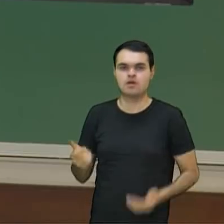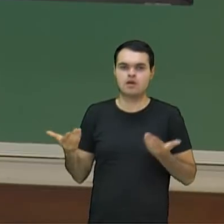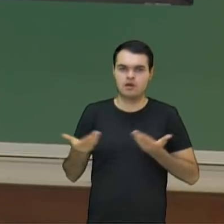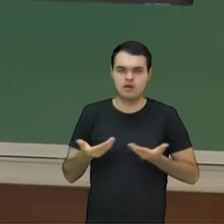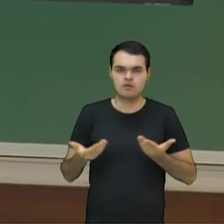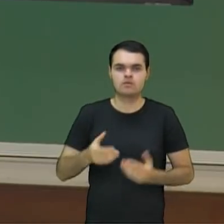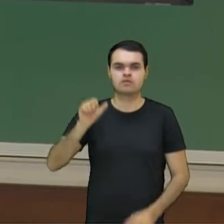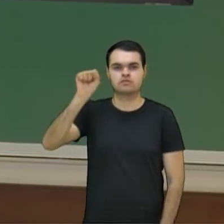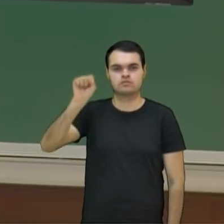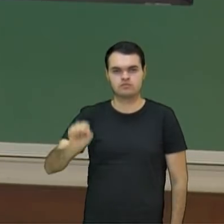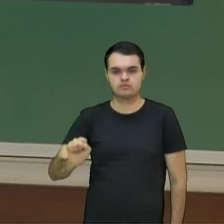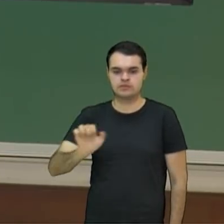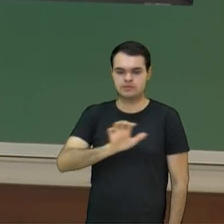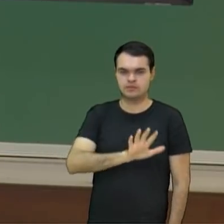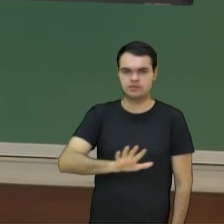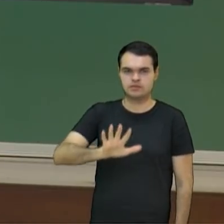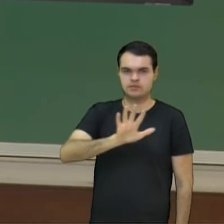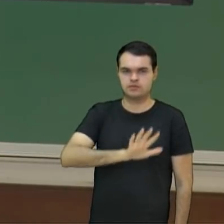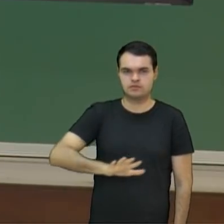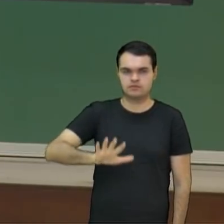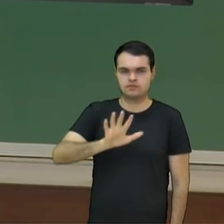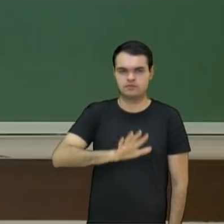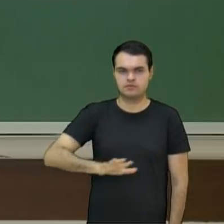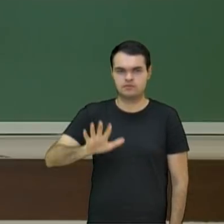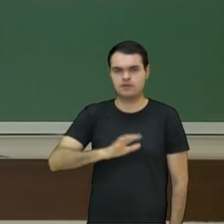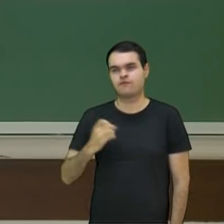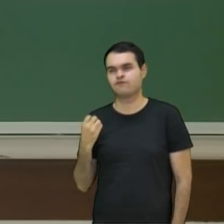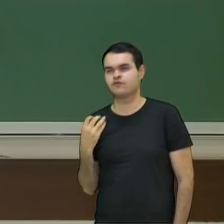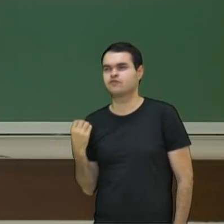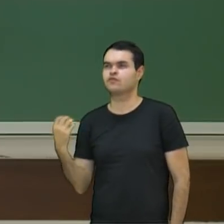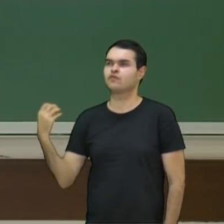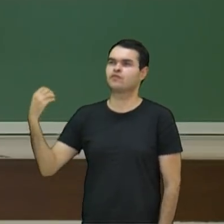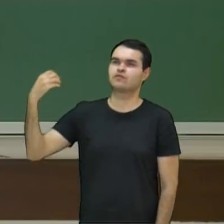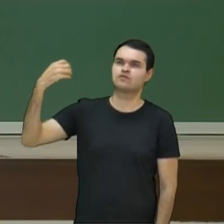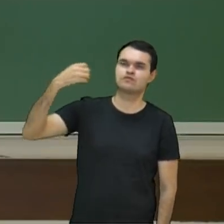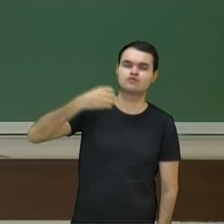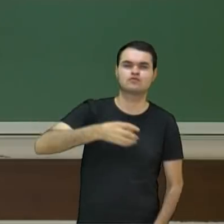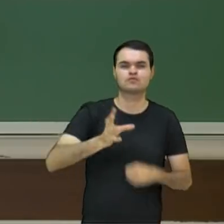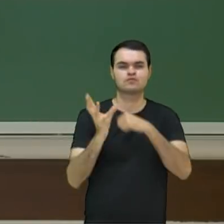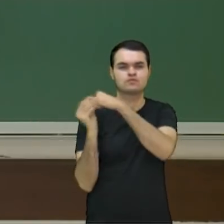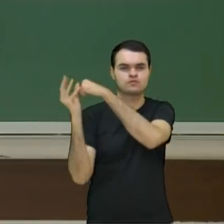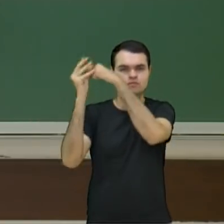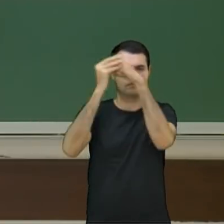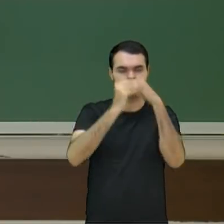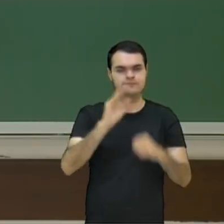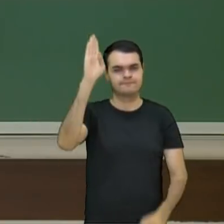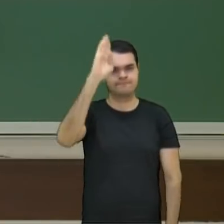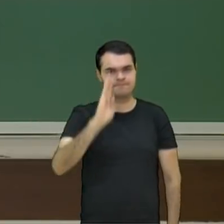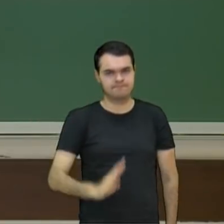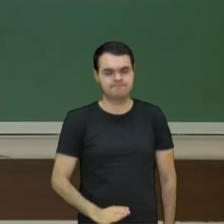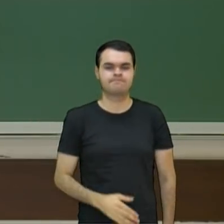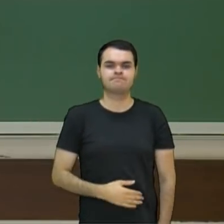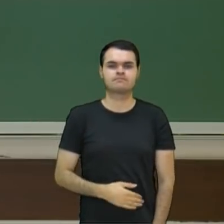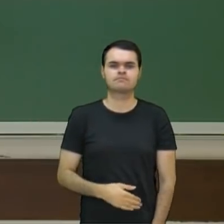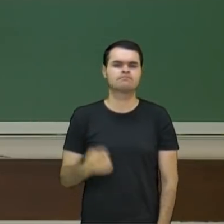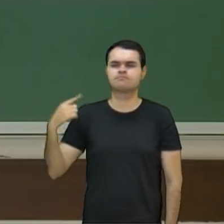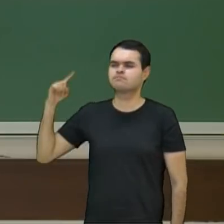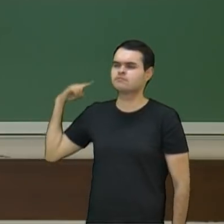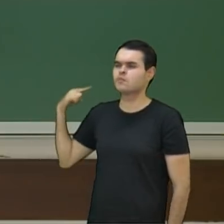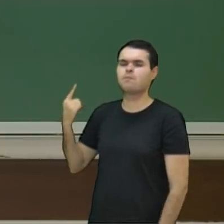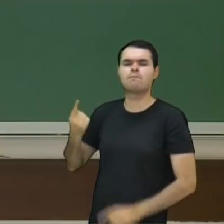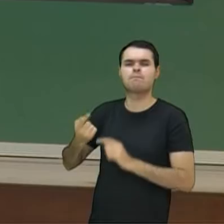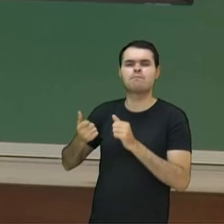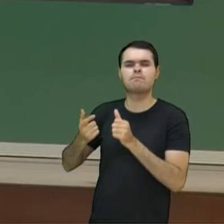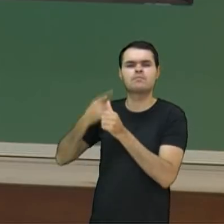sudeste, nessa nossa viagem aí de conhecimento pelo Brasil, né? E aí, primeiros povos a ocuparem esse